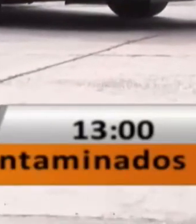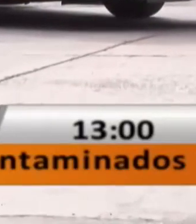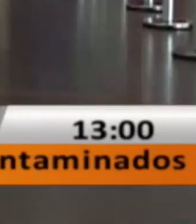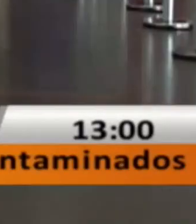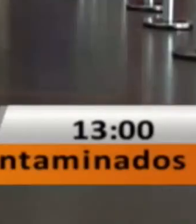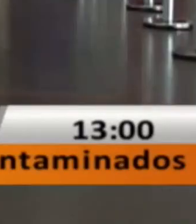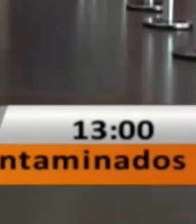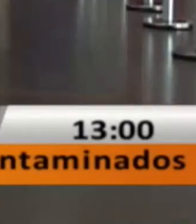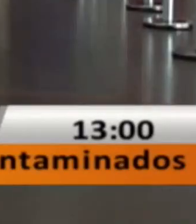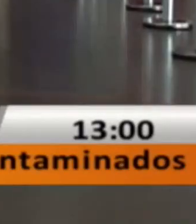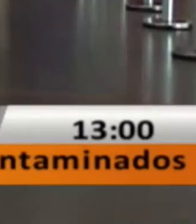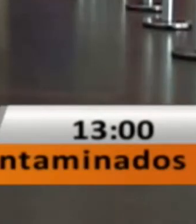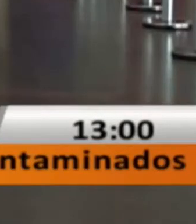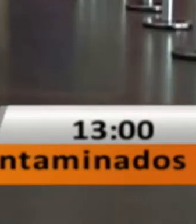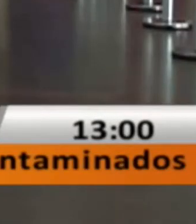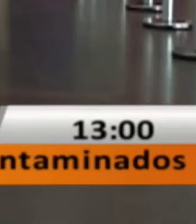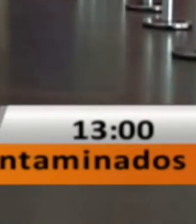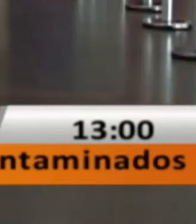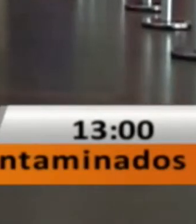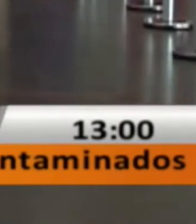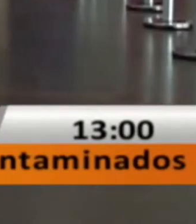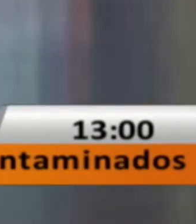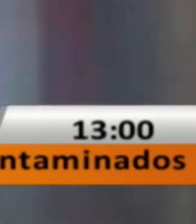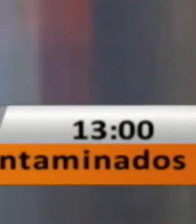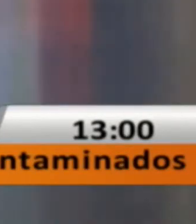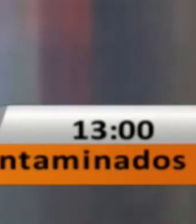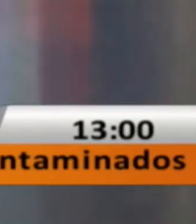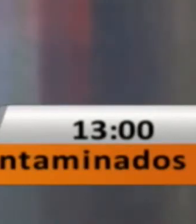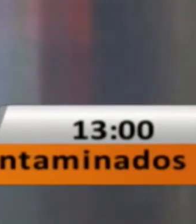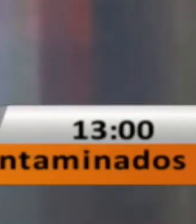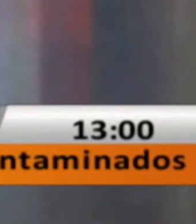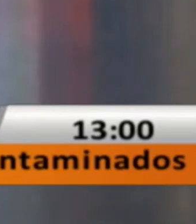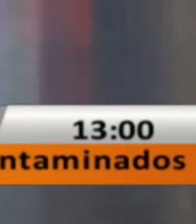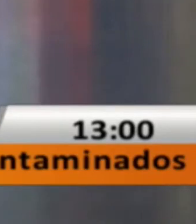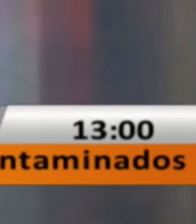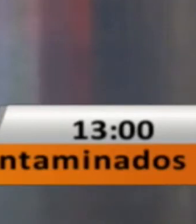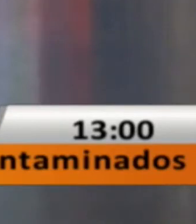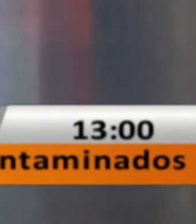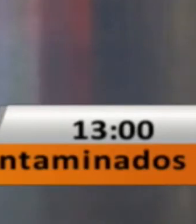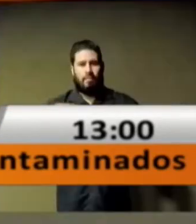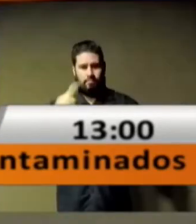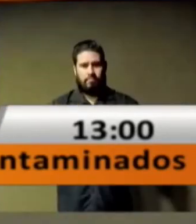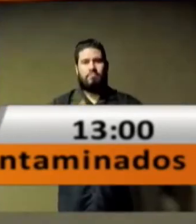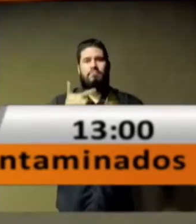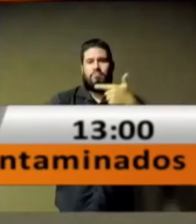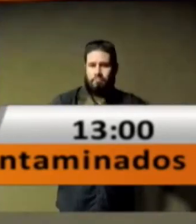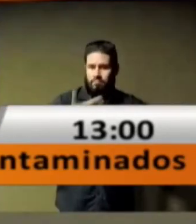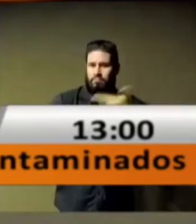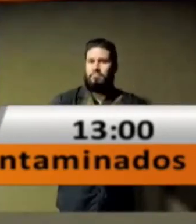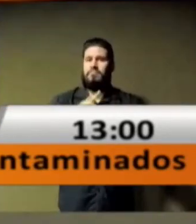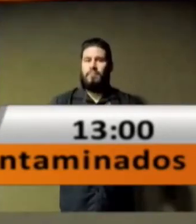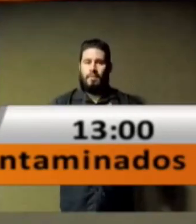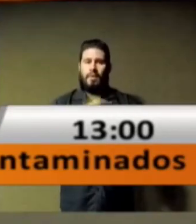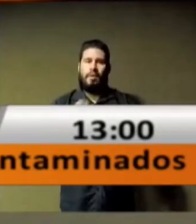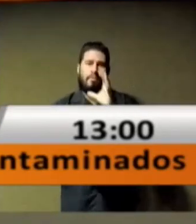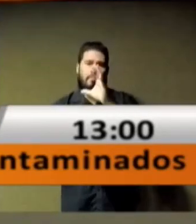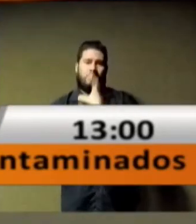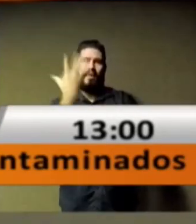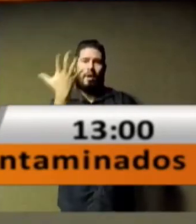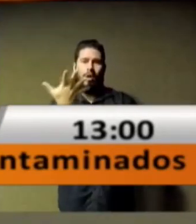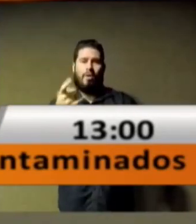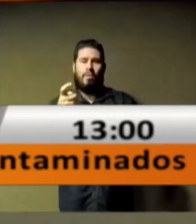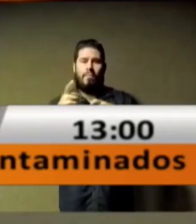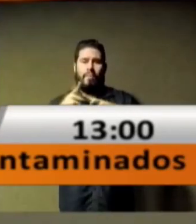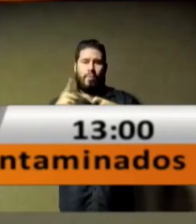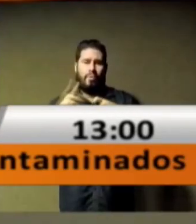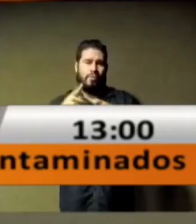piloto. A secretaria também pretende instalar um ponto de testagem no aeroporto. Estamos aí criando um posto fixo